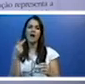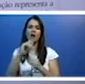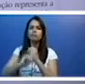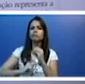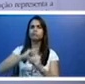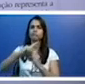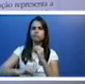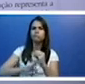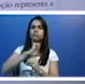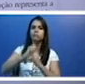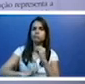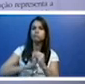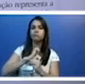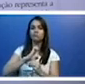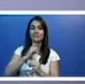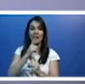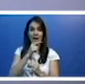aí livremente na água.